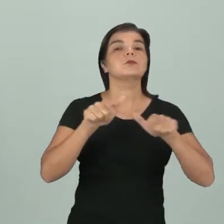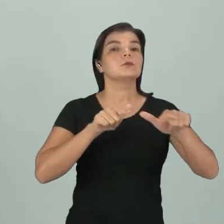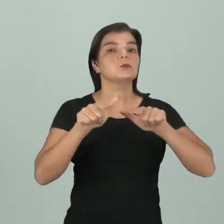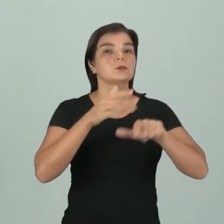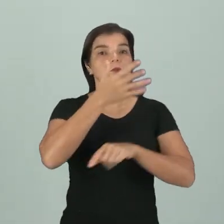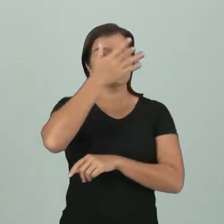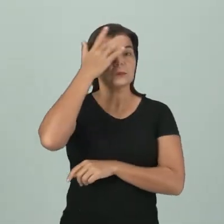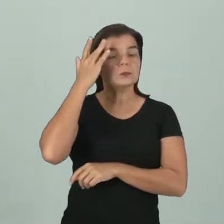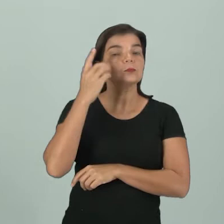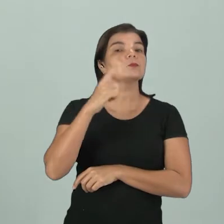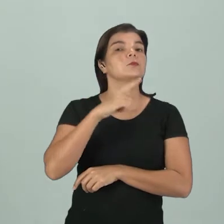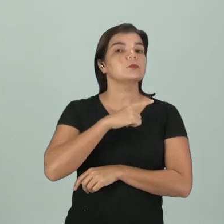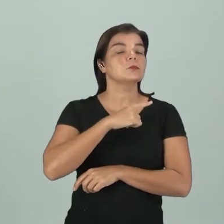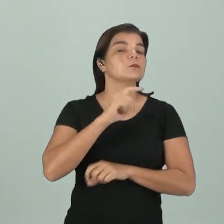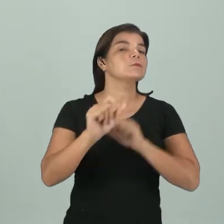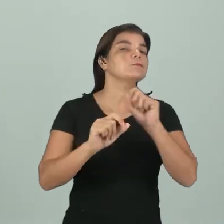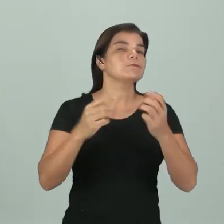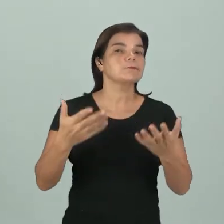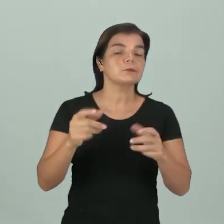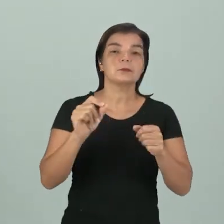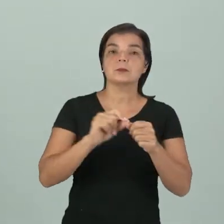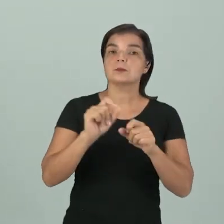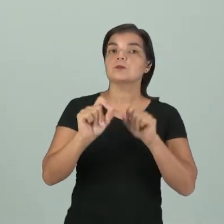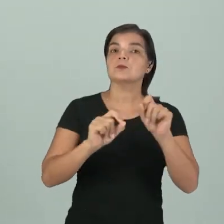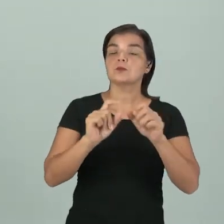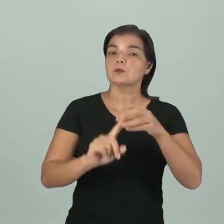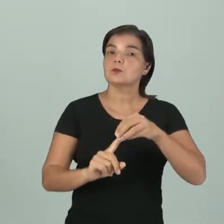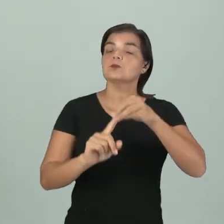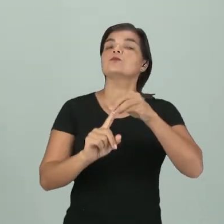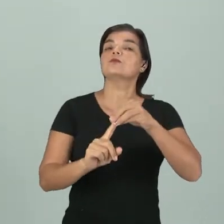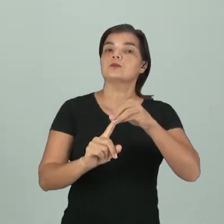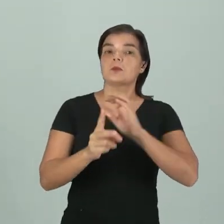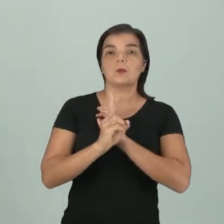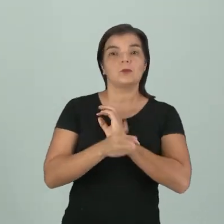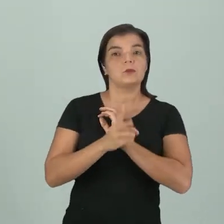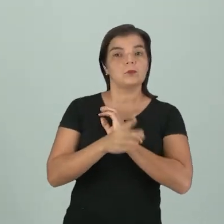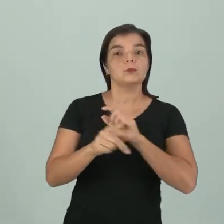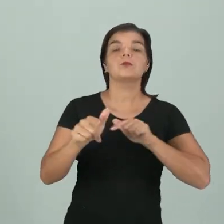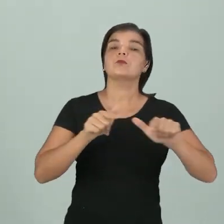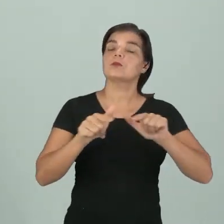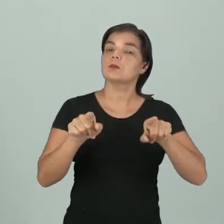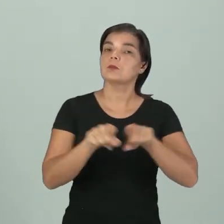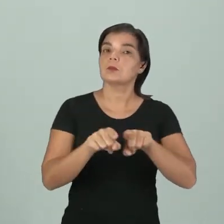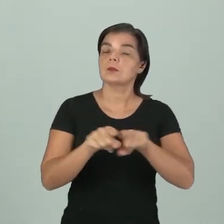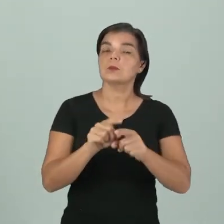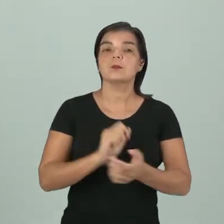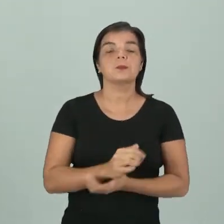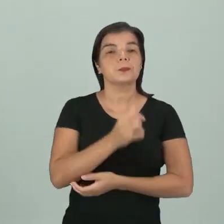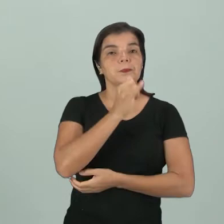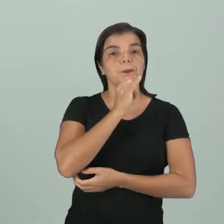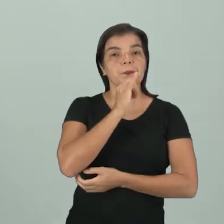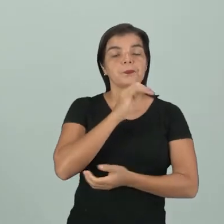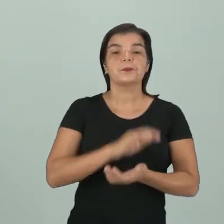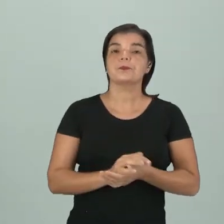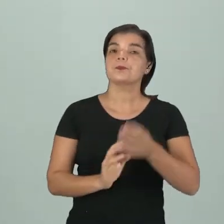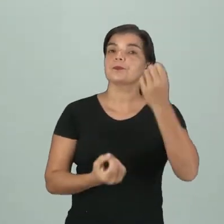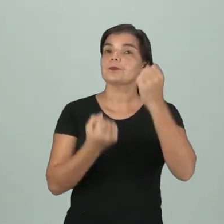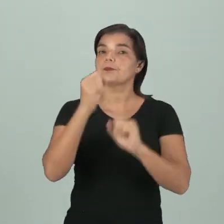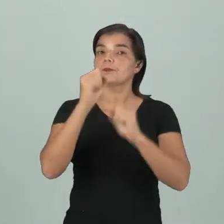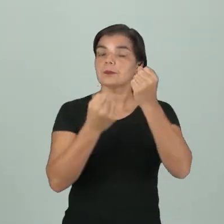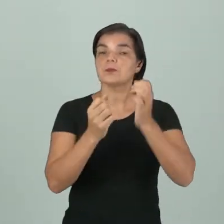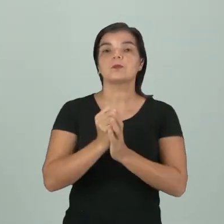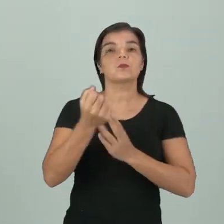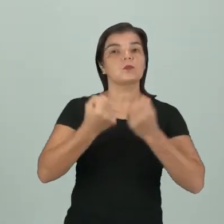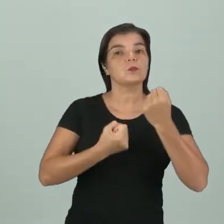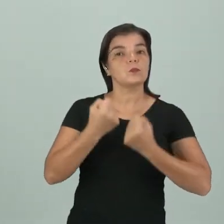onde as pessoas elas eram destinadas a fazer uma única função dentro das fábricas. Então, por exemplo, uma fábrica